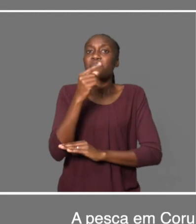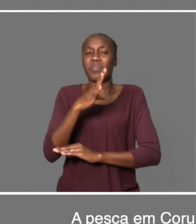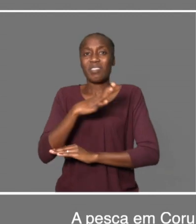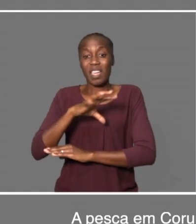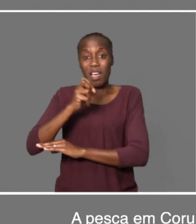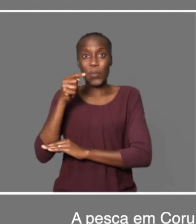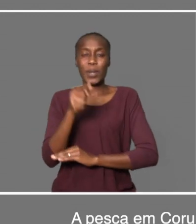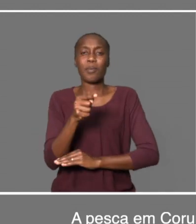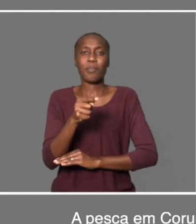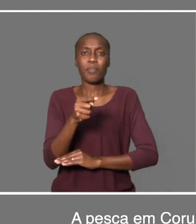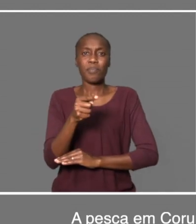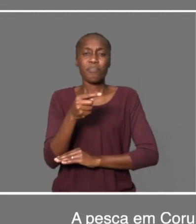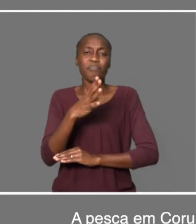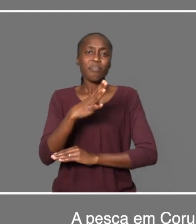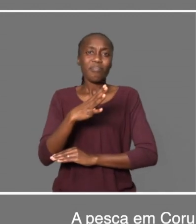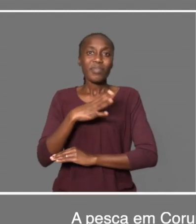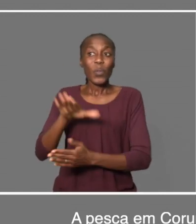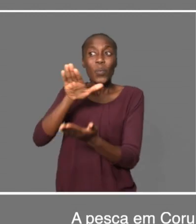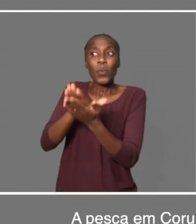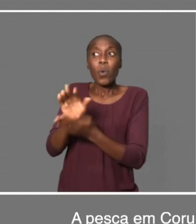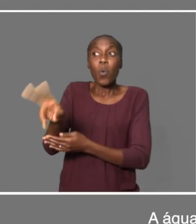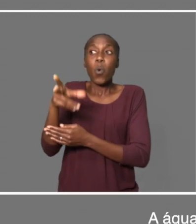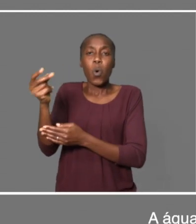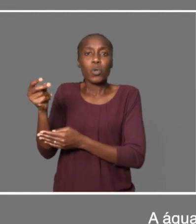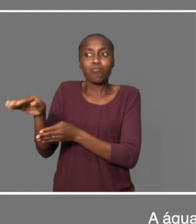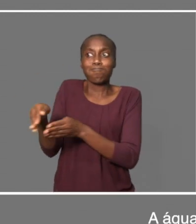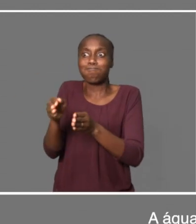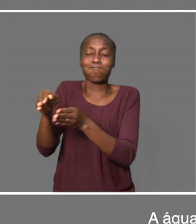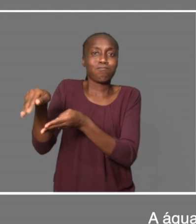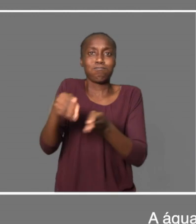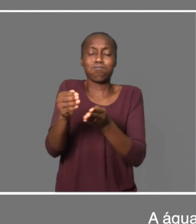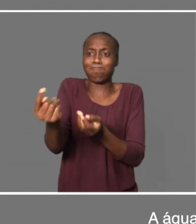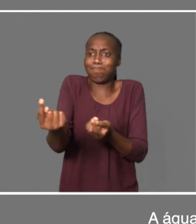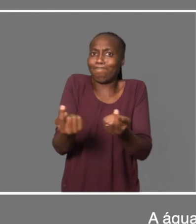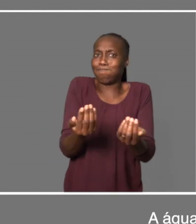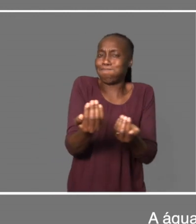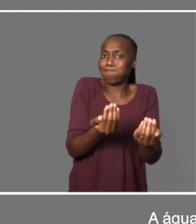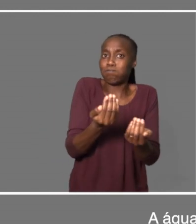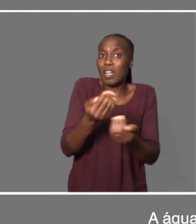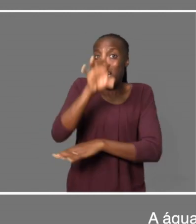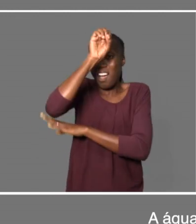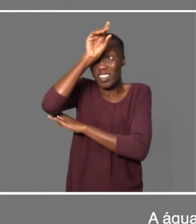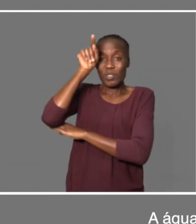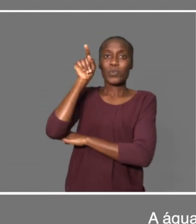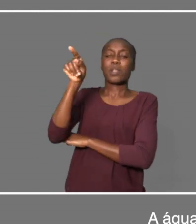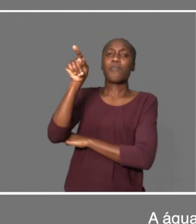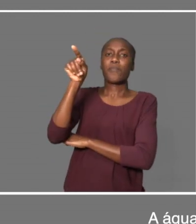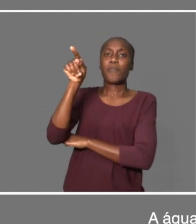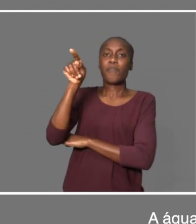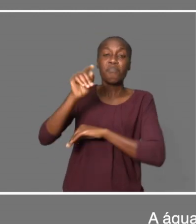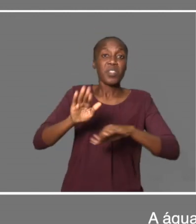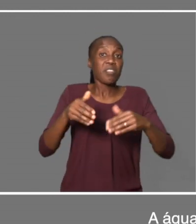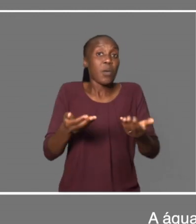Corumana é feita na albufeira na barragem e a água que lá existe vem